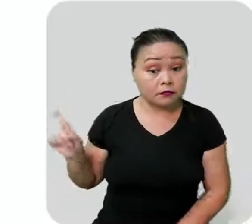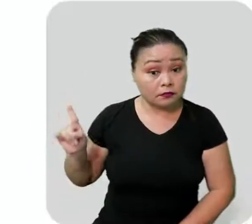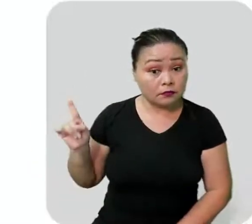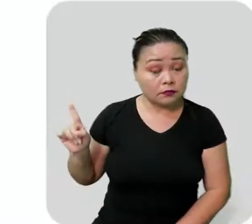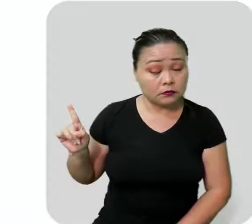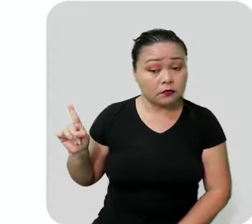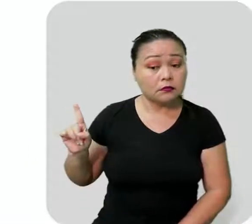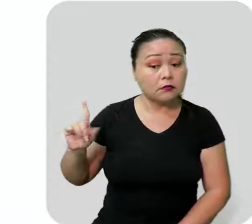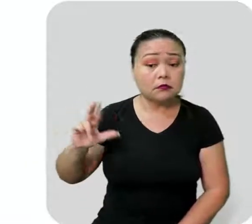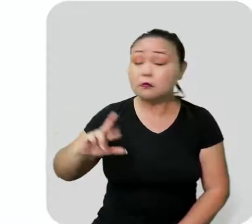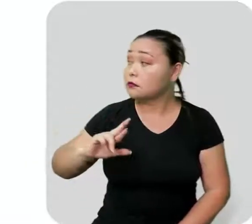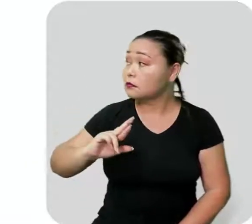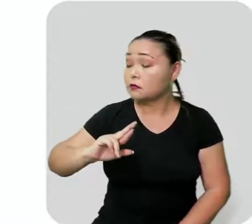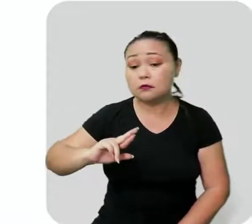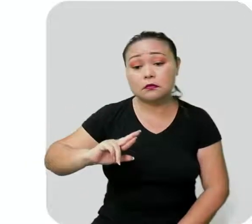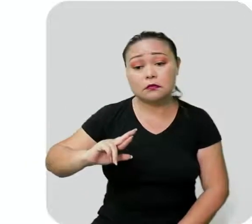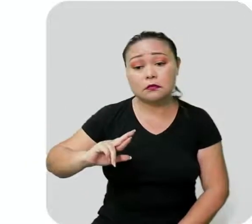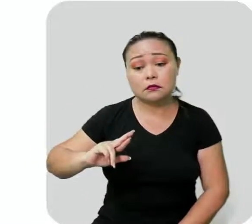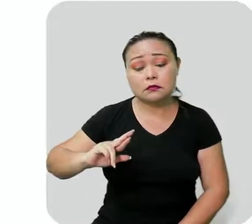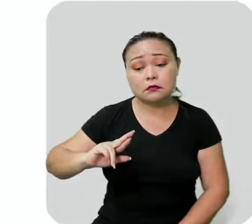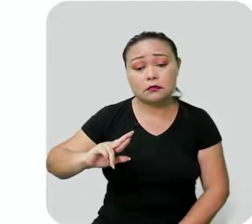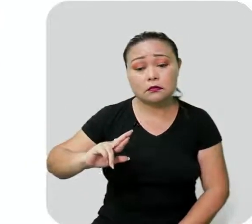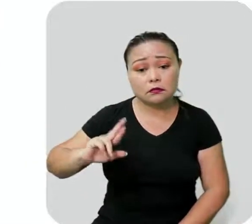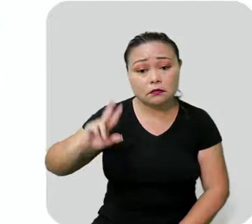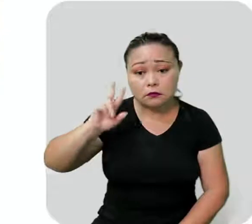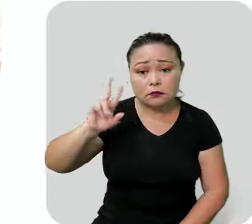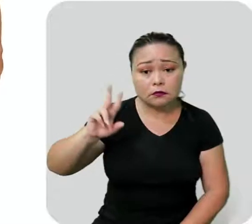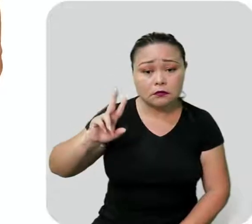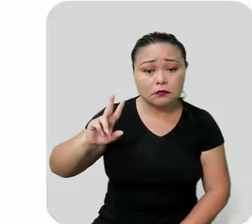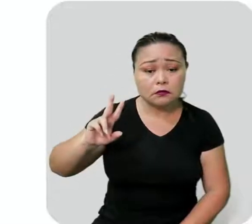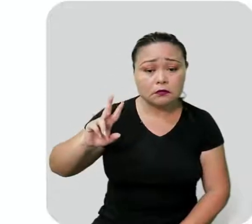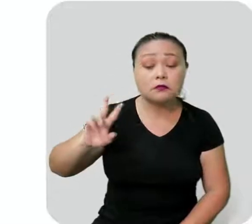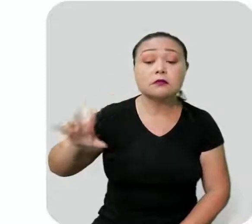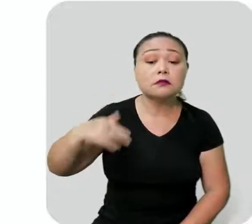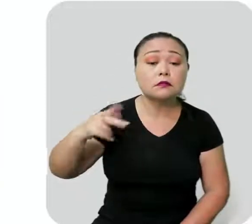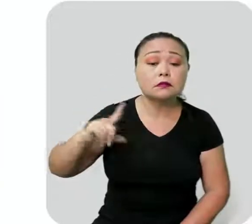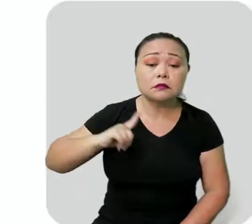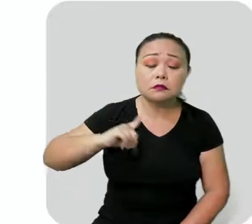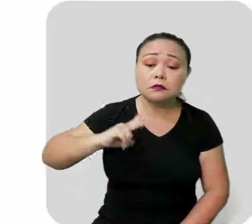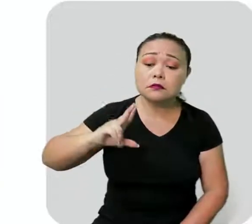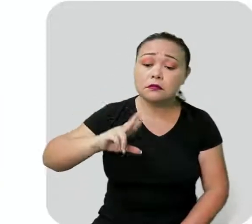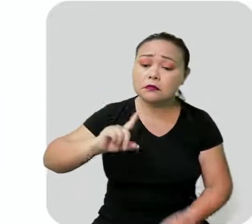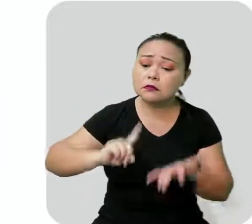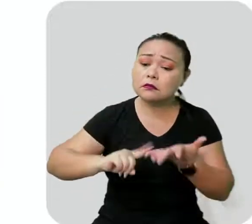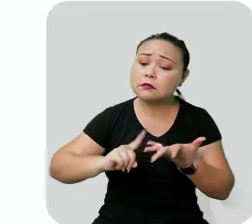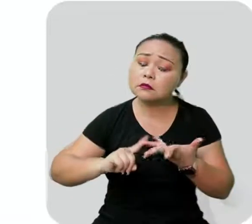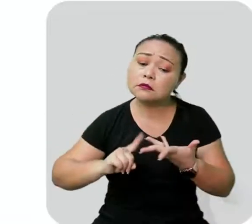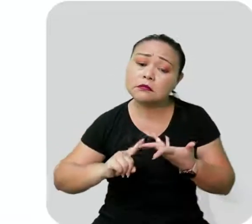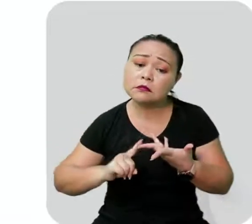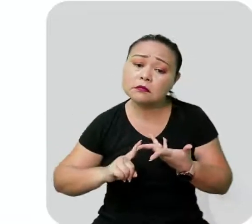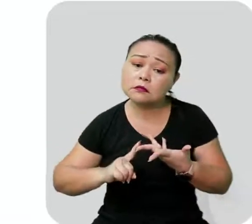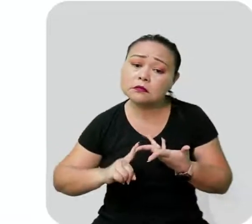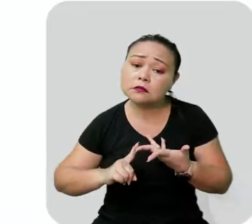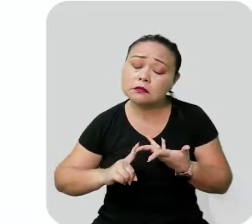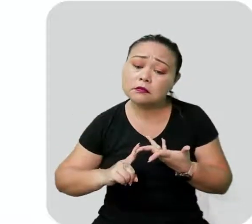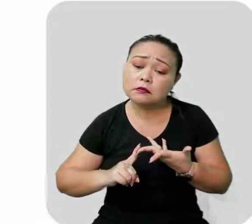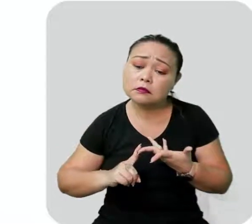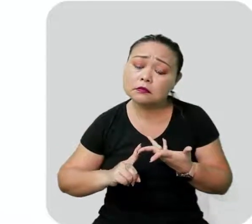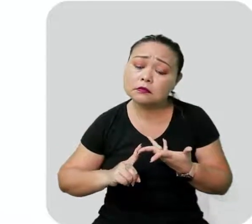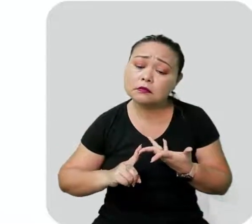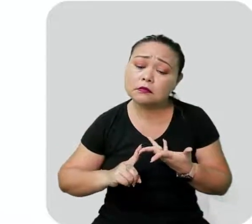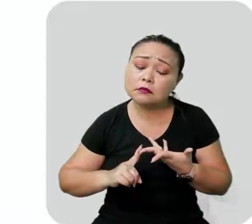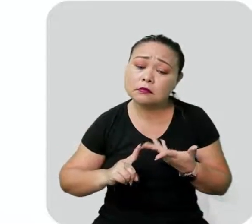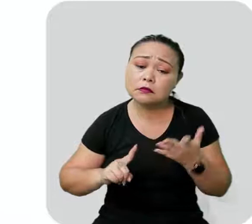favor existe várias pode ser mito não isso é para incentivar várias a